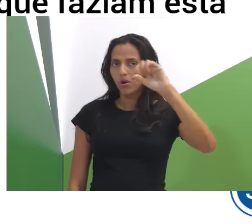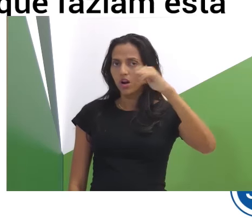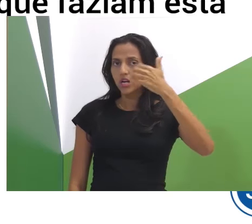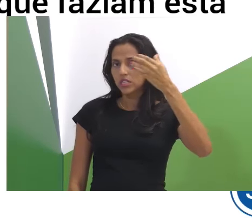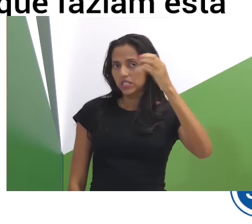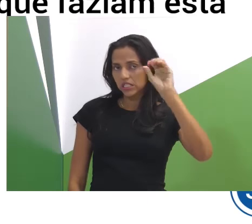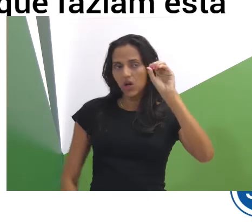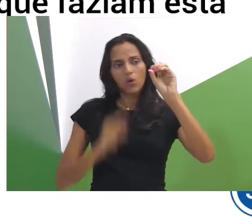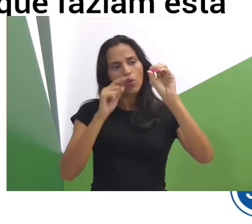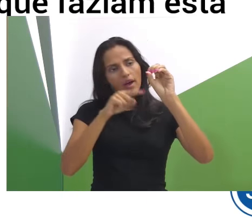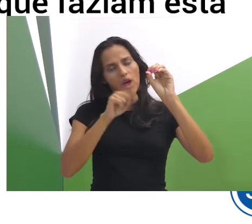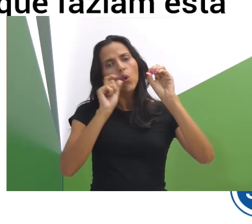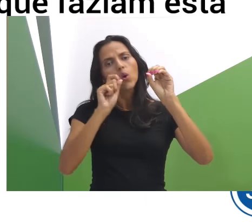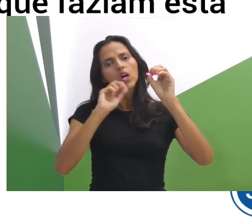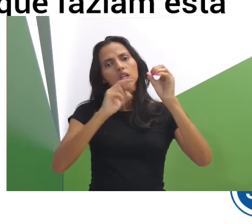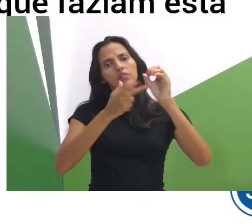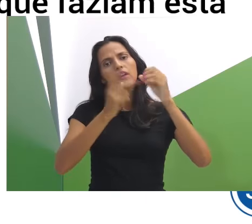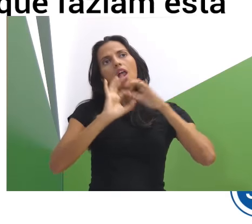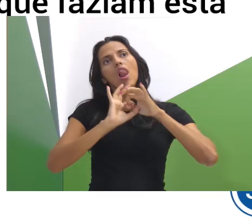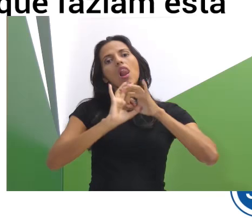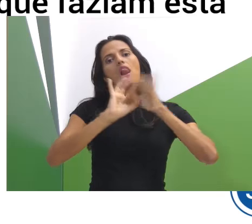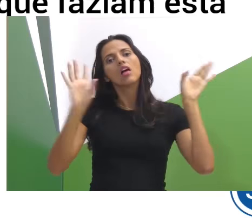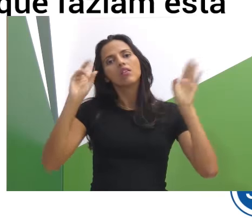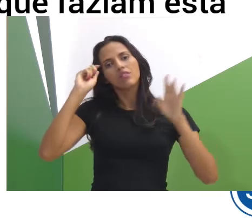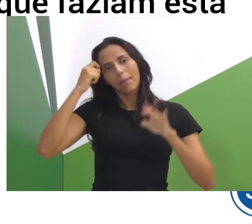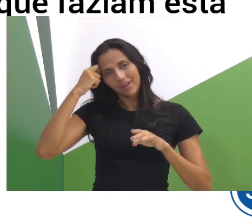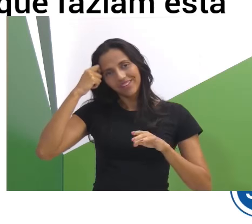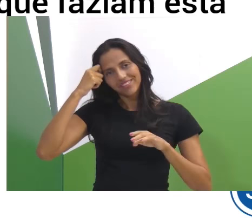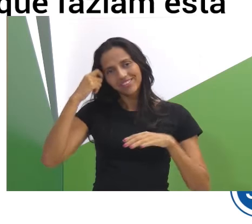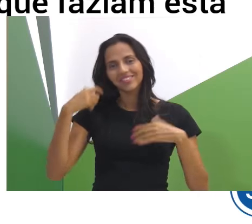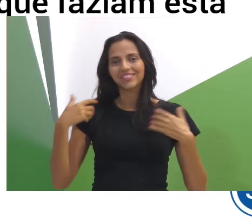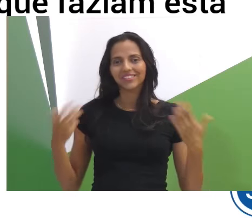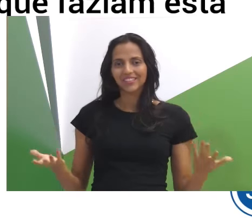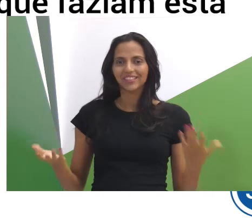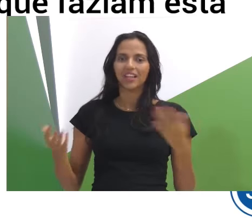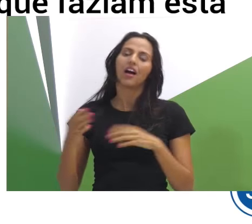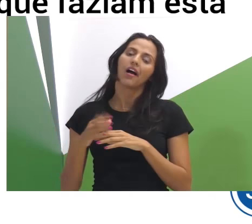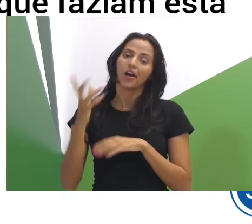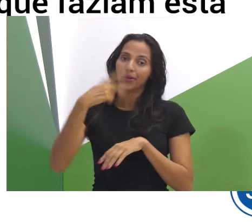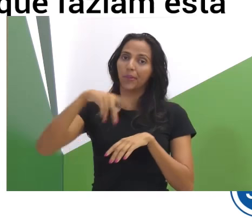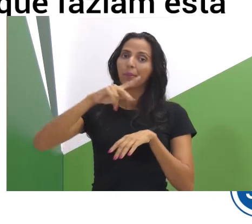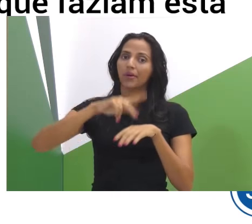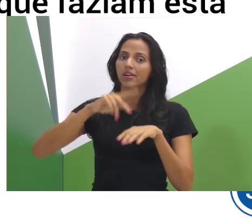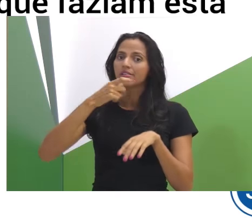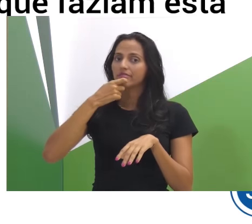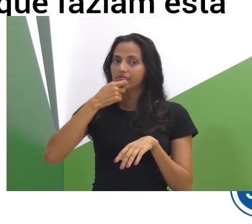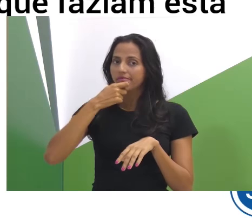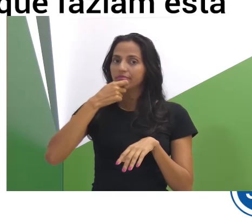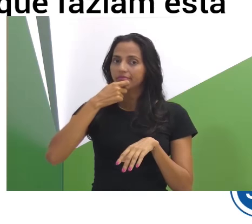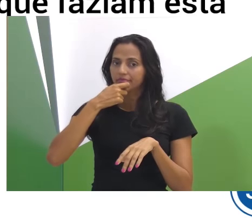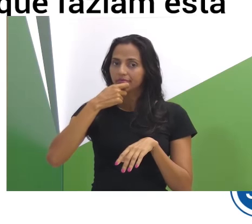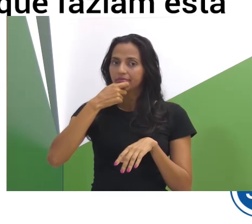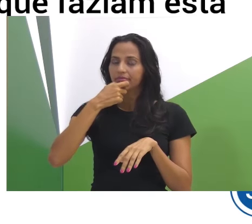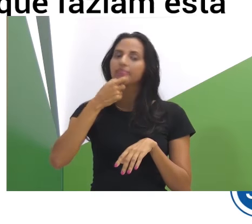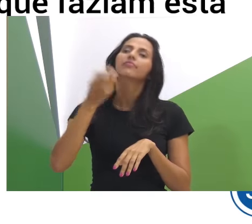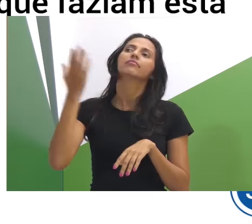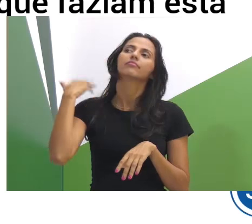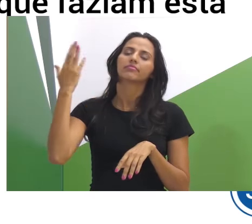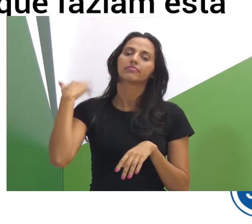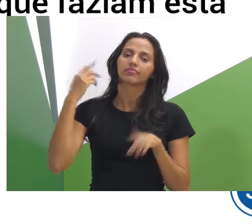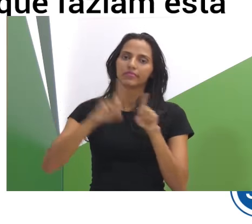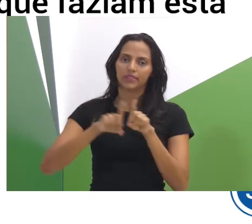metade do século XIX, porque ela vai passar a ser contestada pela Inglaterra. Logo, Inglaterra, que no início da escravidão,